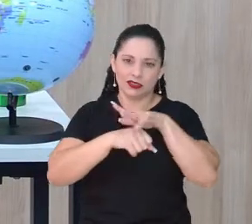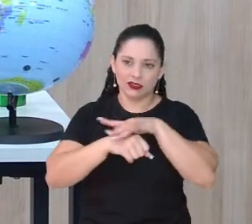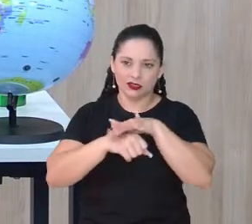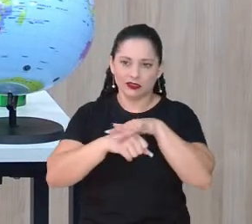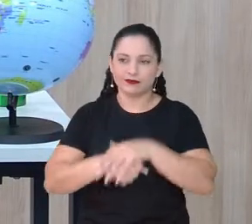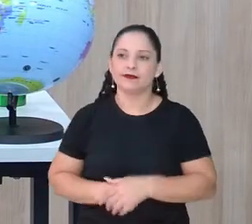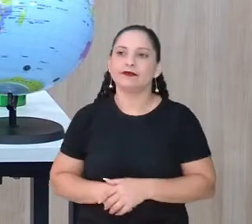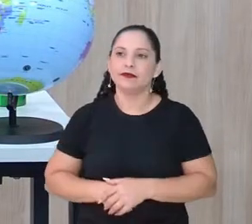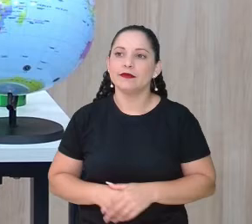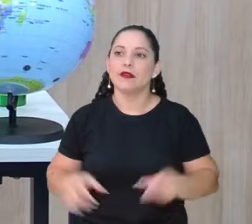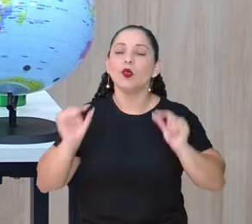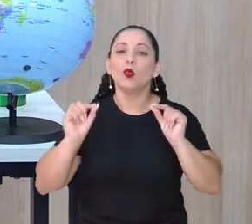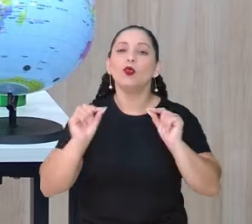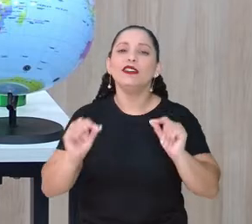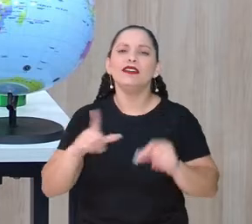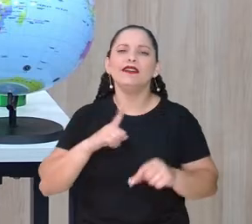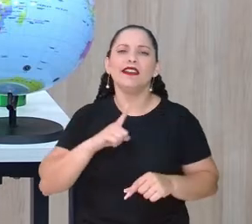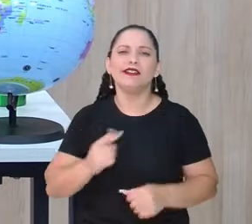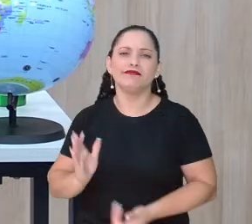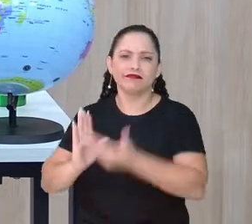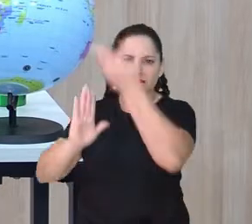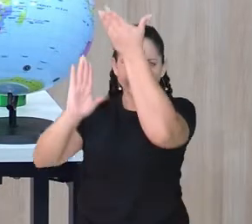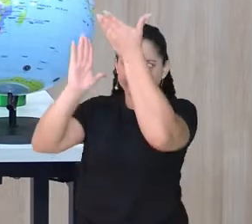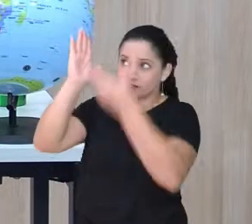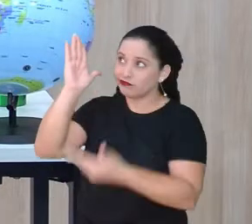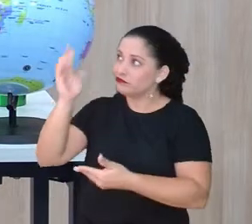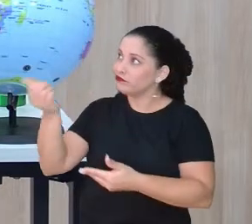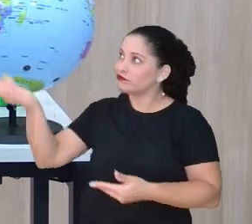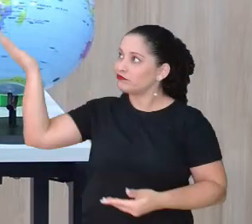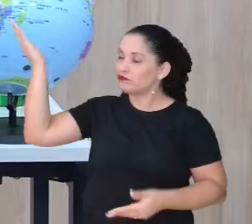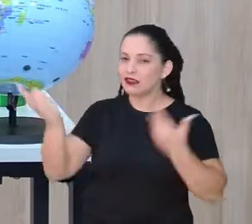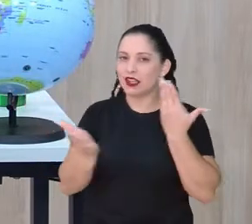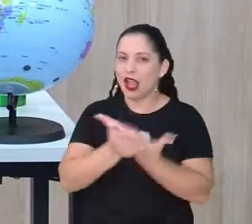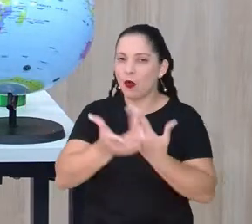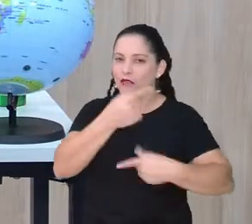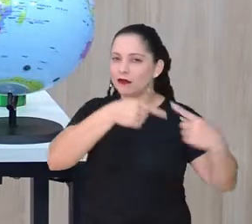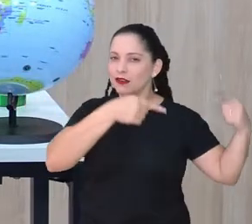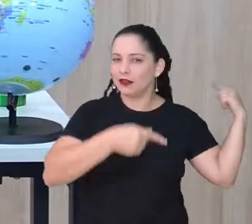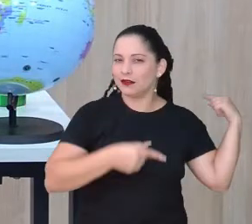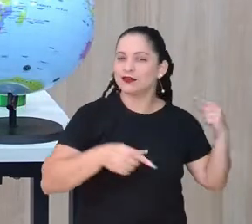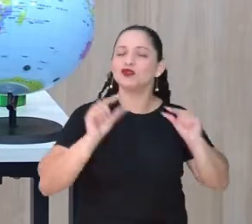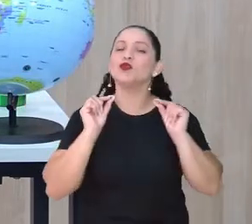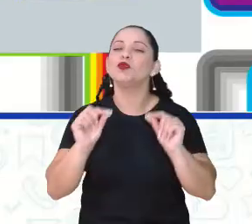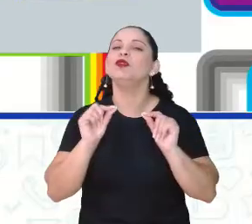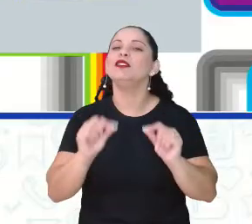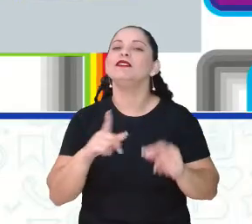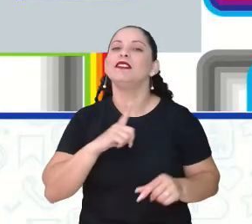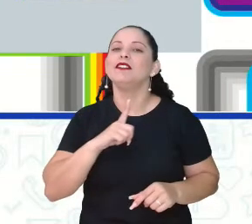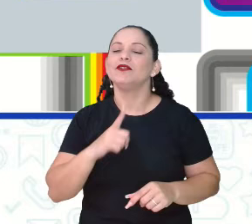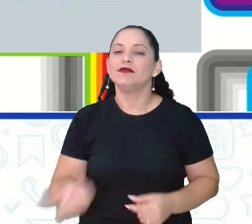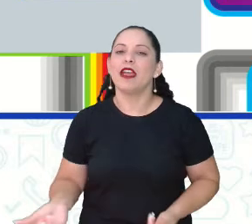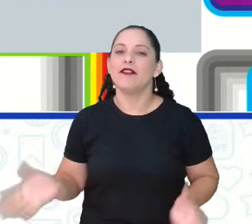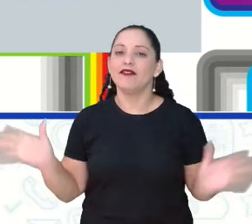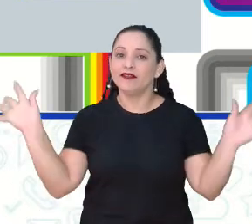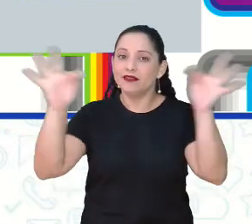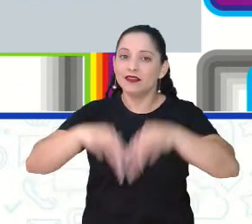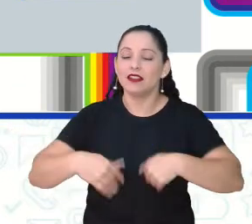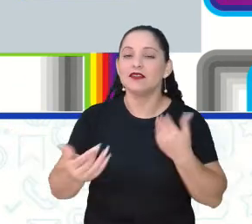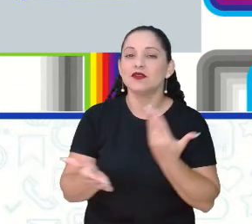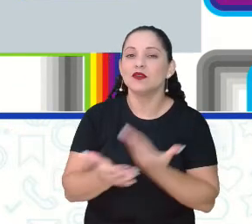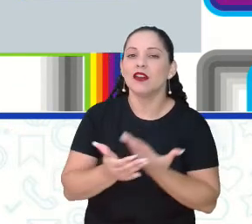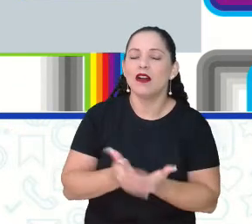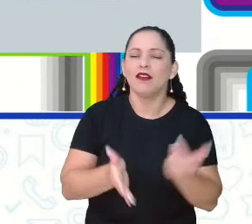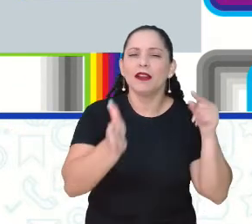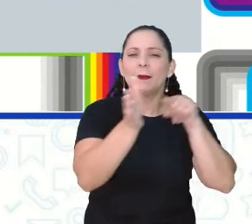O que é que nós temos mais? Na aula passada, não sei se vocês estão lembrados, eu encerrei a aula com esse questionamento.